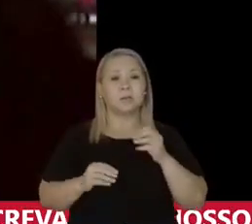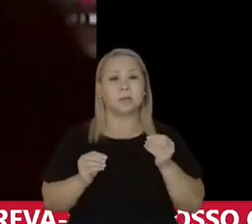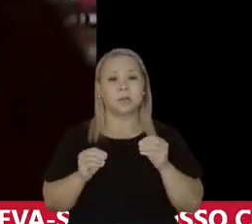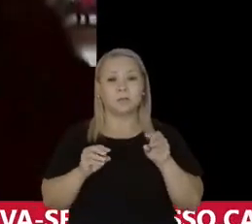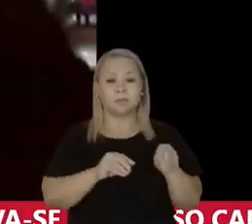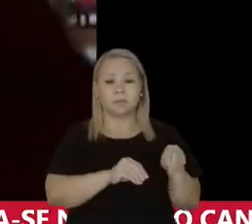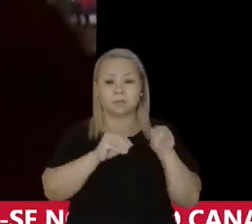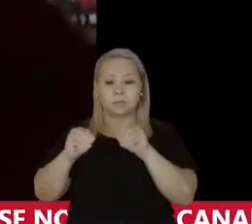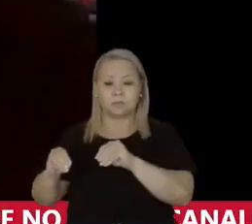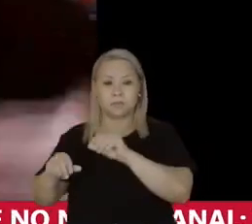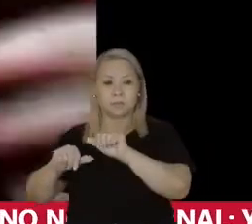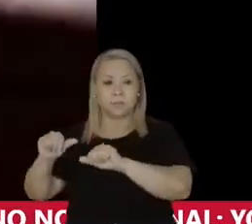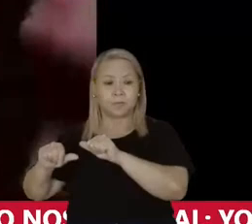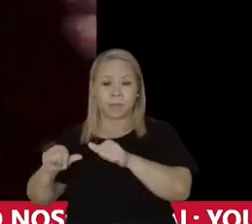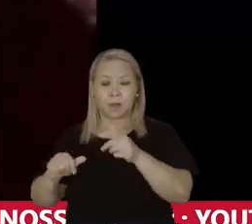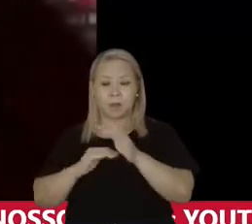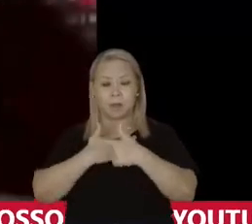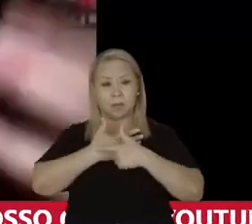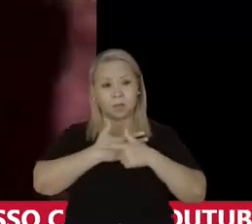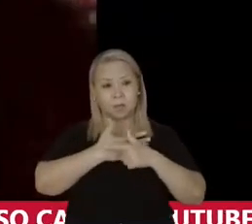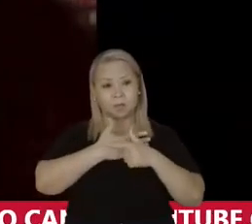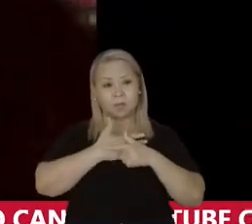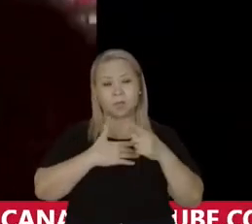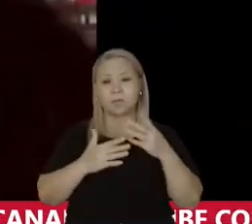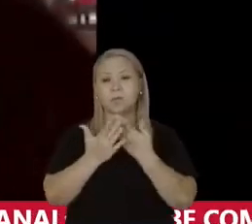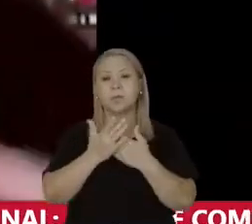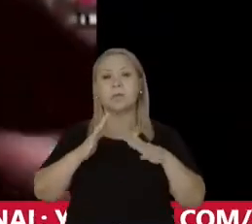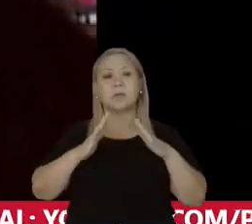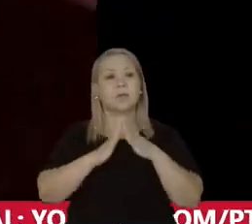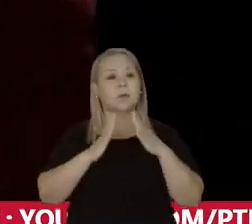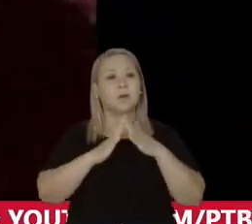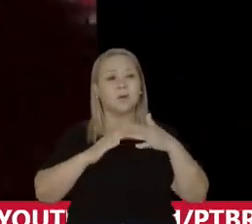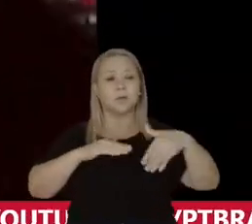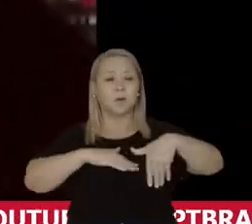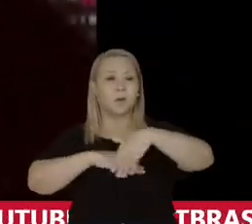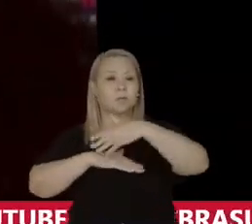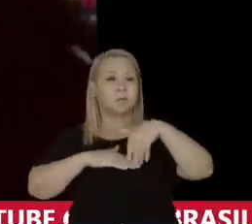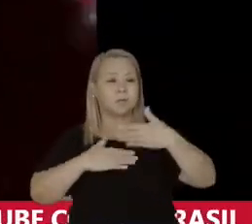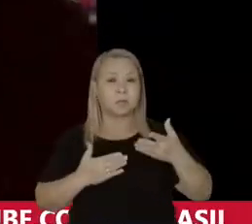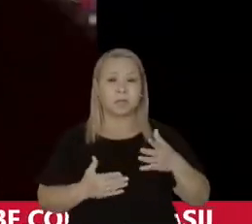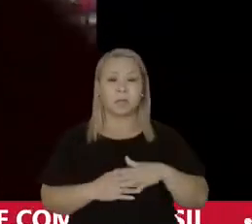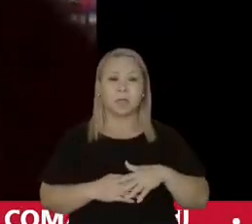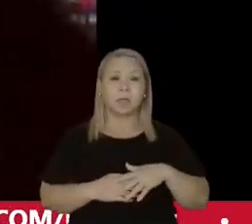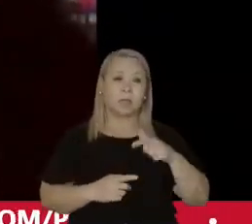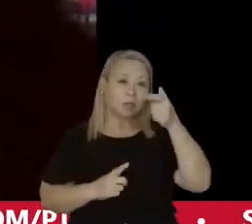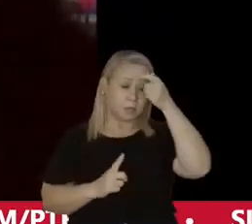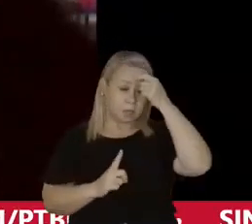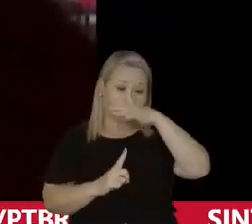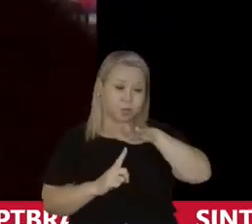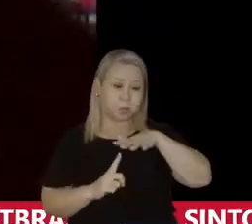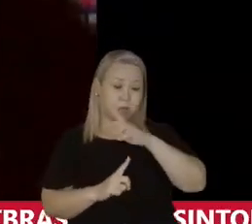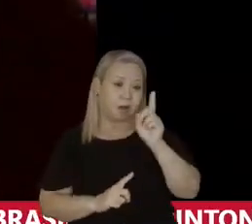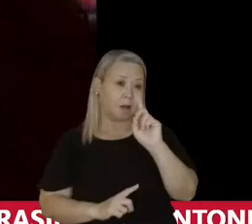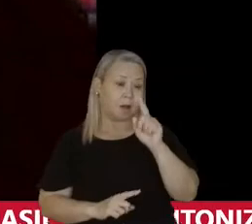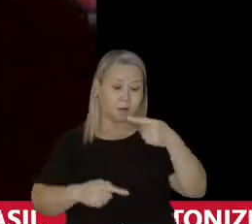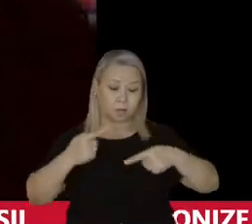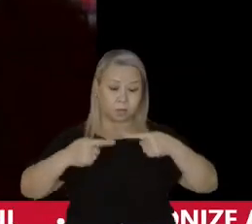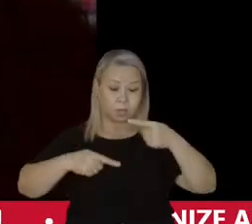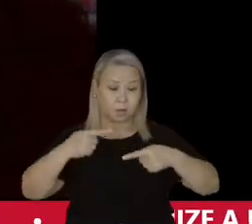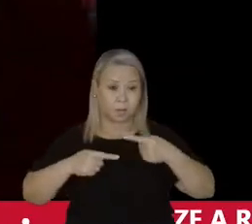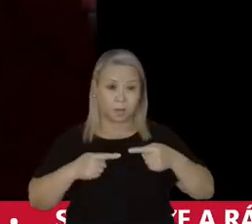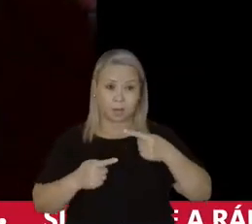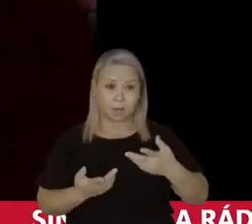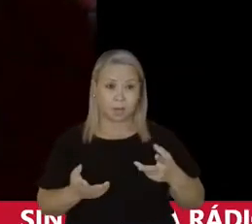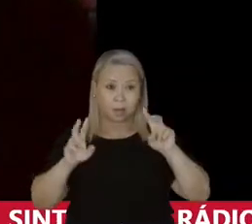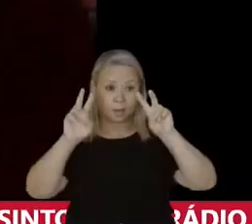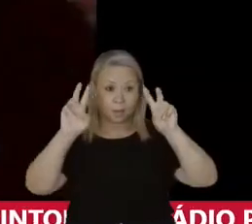sua função, que seria só uma escola de disciplina e de moralidade, não de debater temas tão